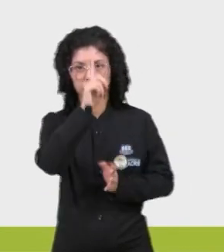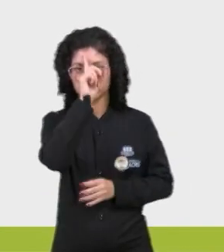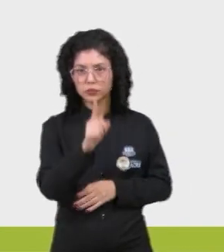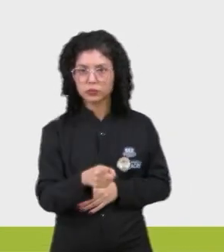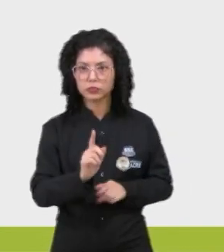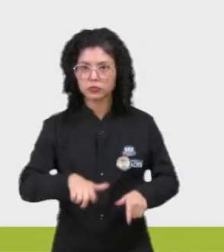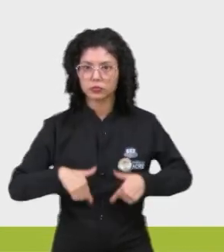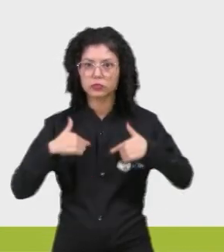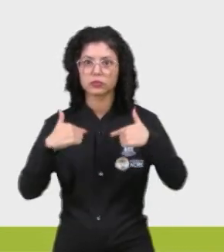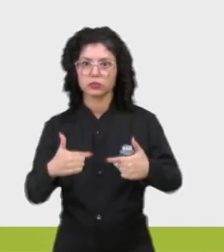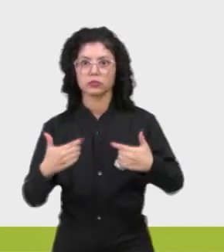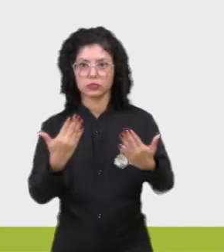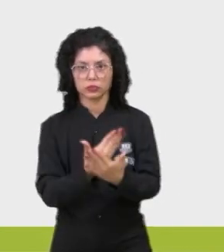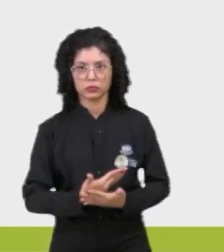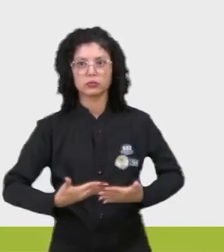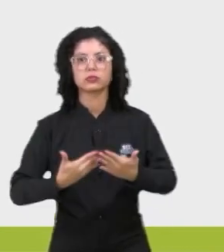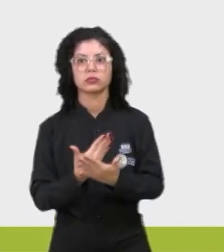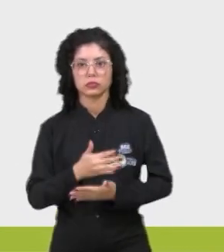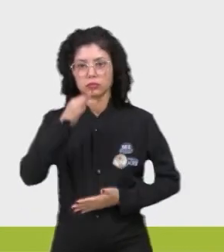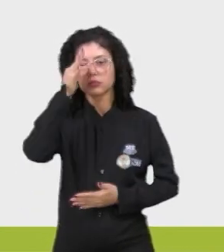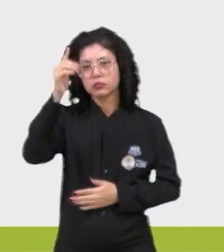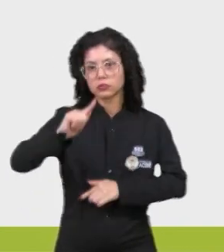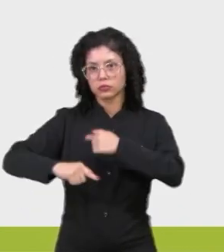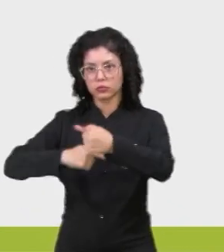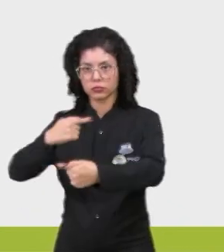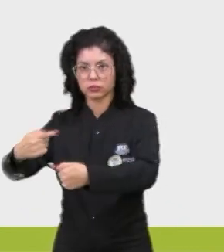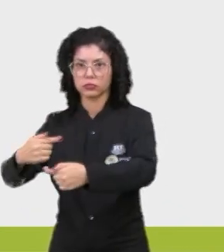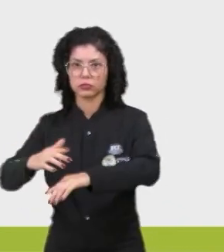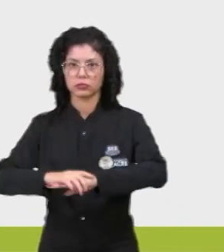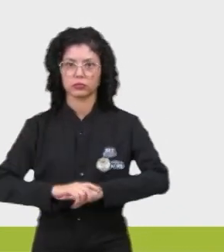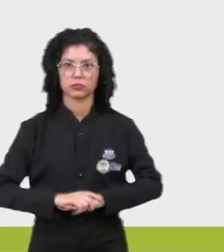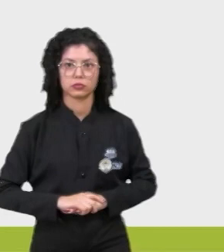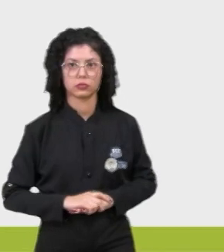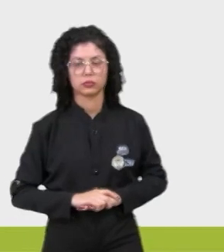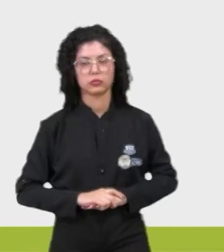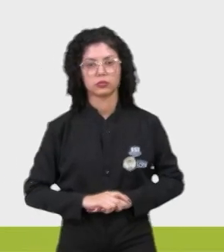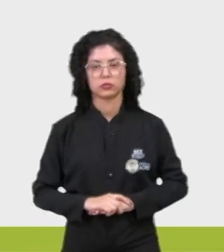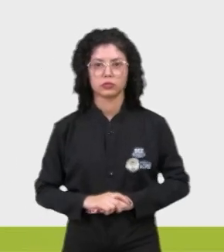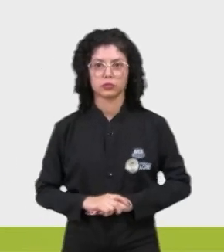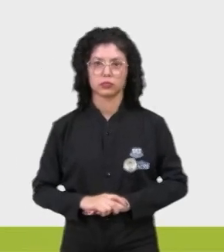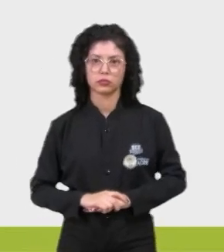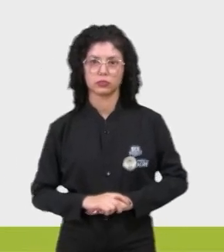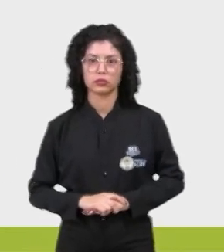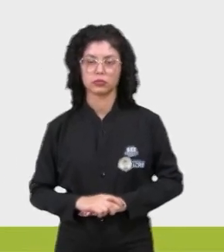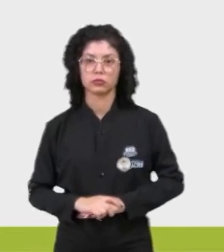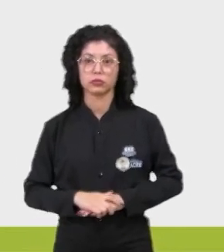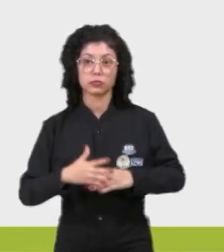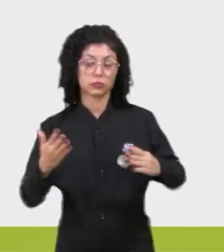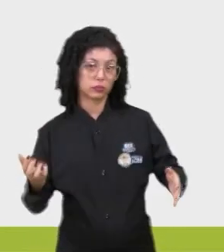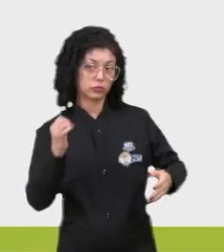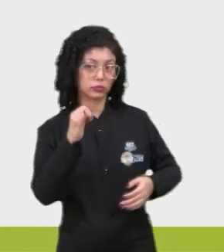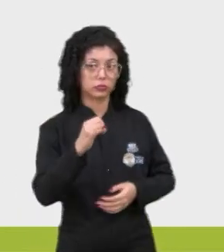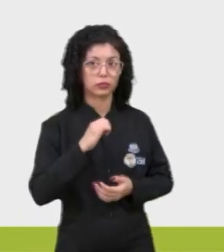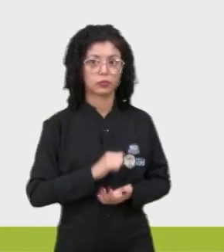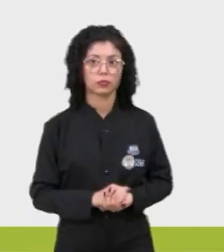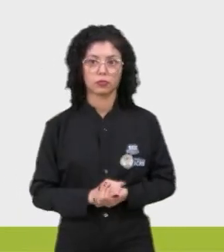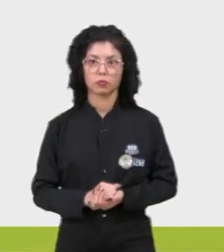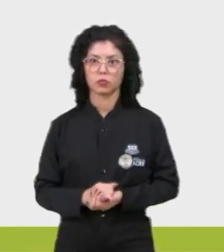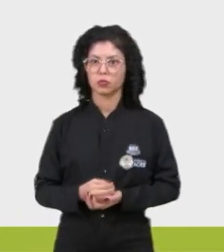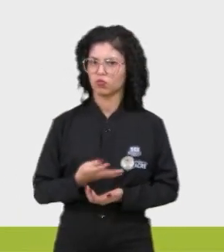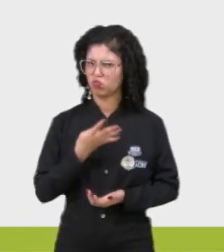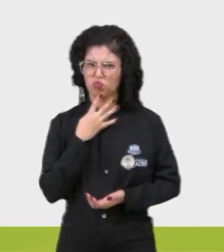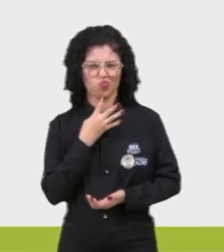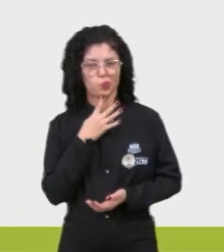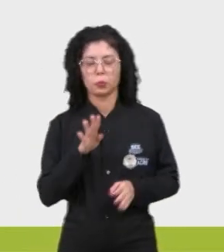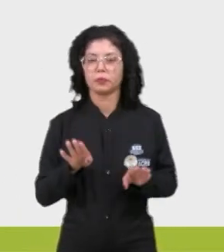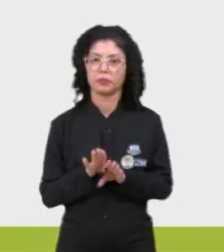de defendê-lo e preservá-lo para as presentes e futuras gerações. Se você não consegue